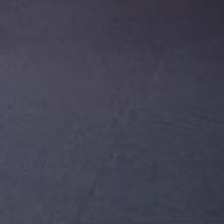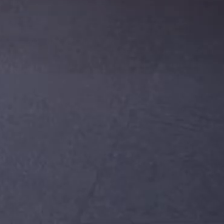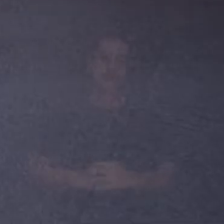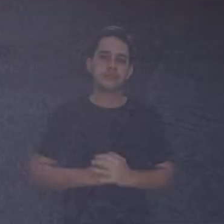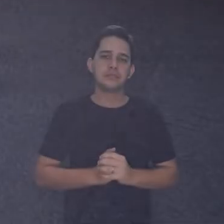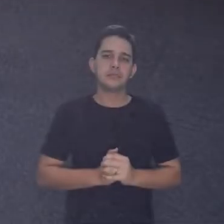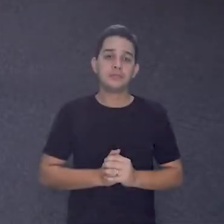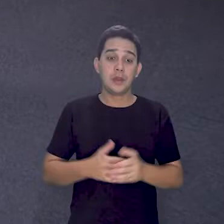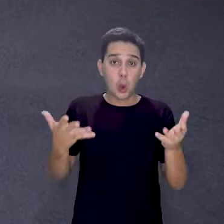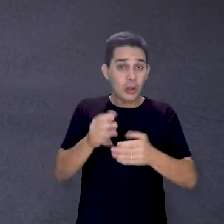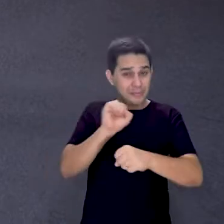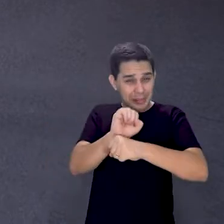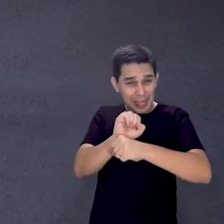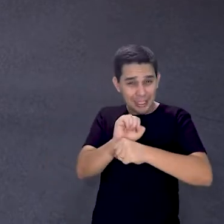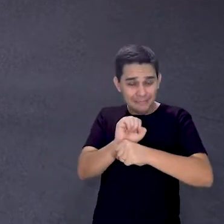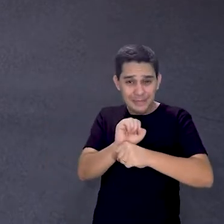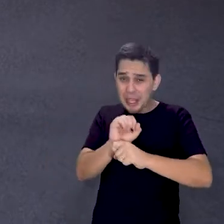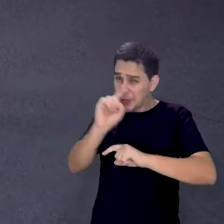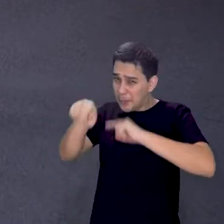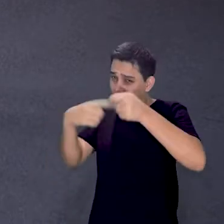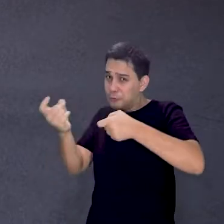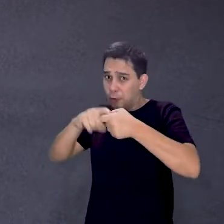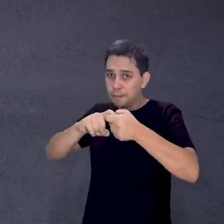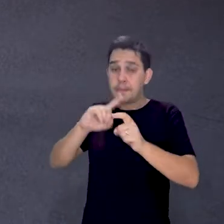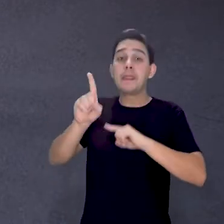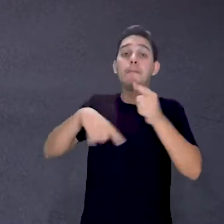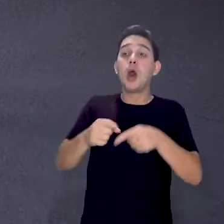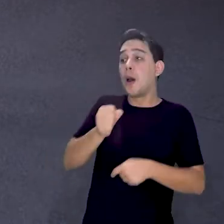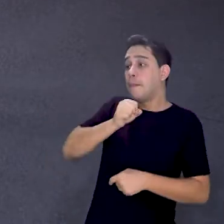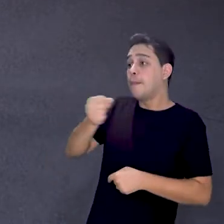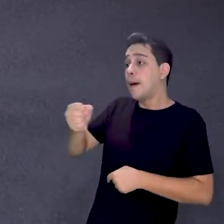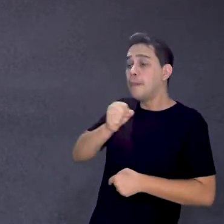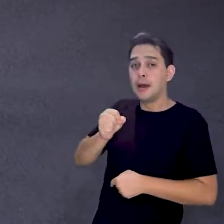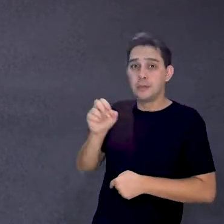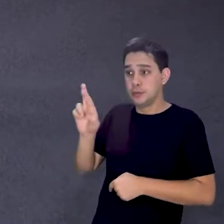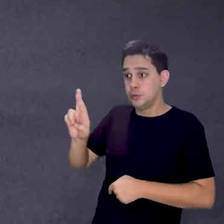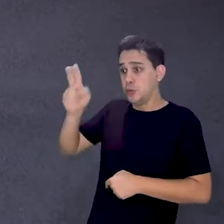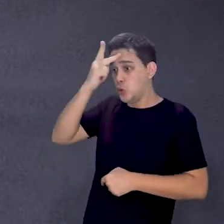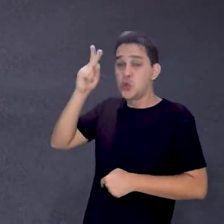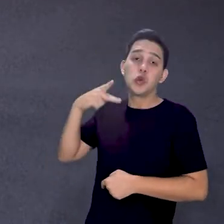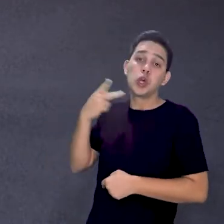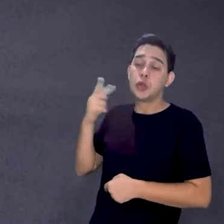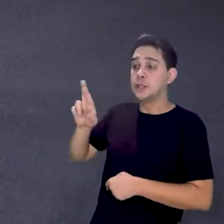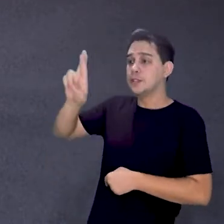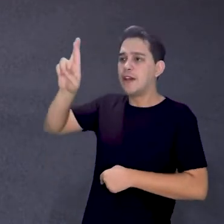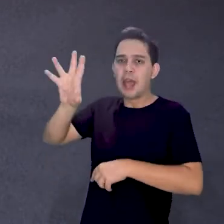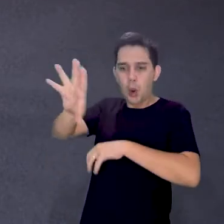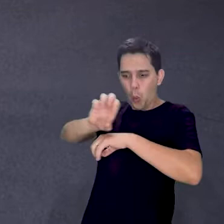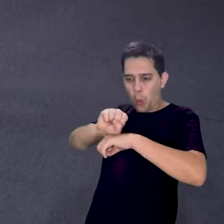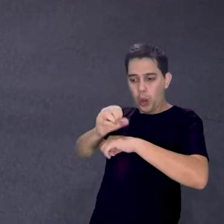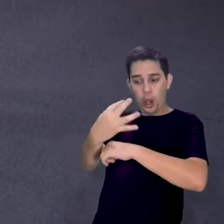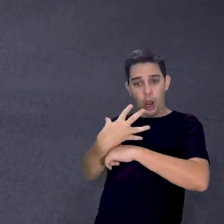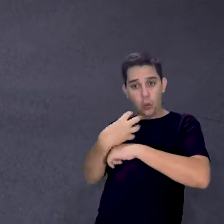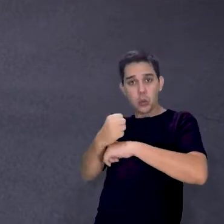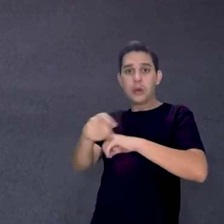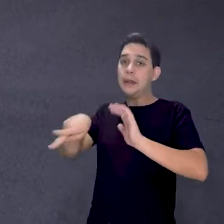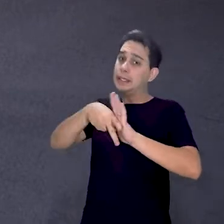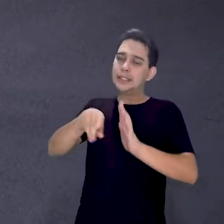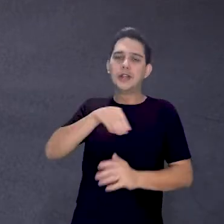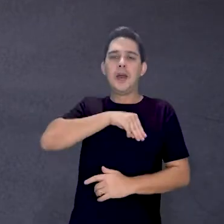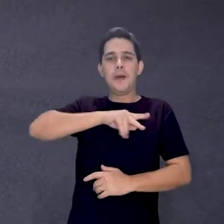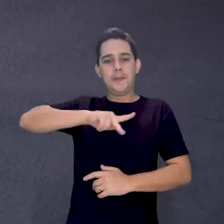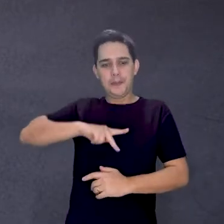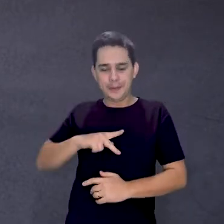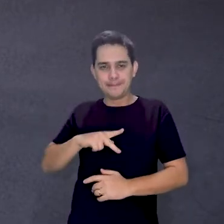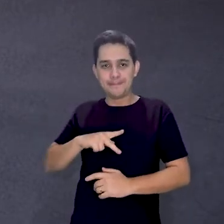Agora nós vamos para um rápido intervalo. A seguir, confira uma entrevista com o ouvidor do MPRJ, o Procurador de Justiça Augusto Viana,